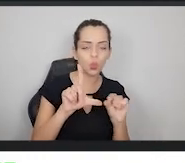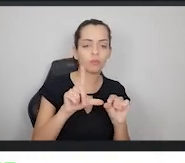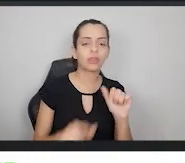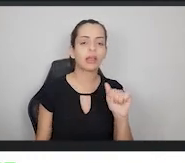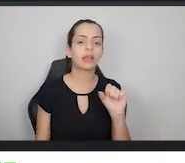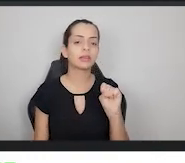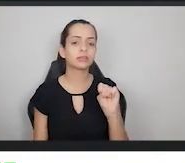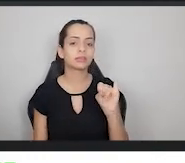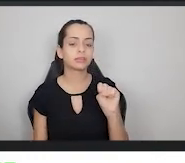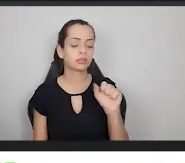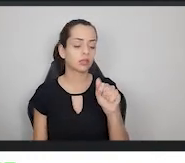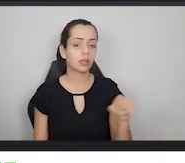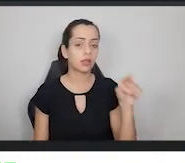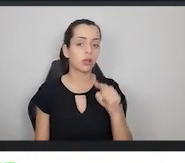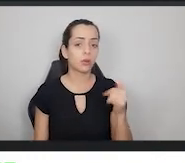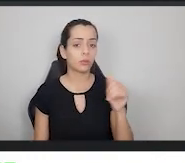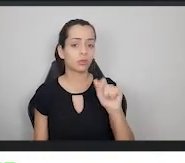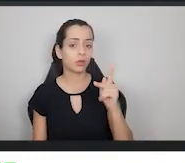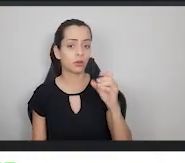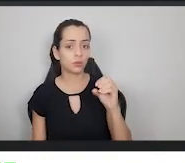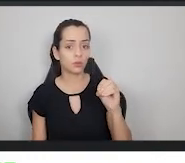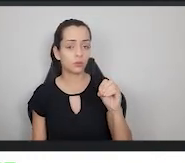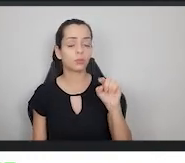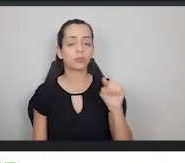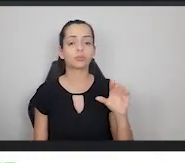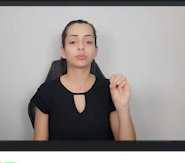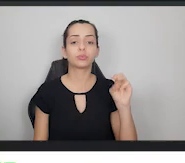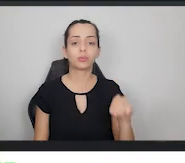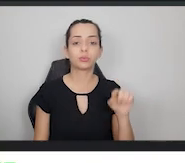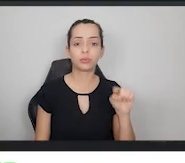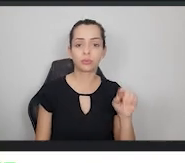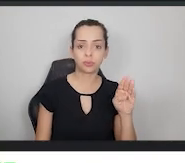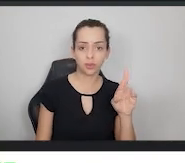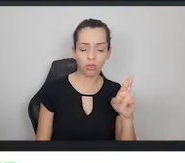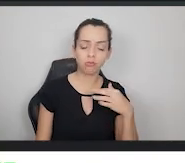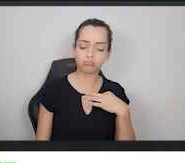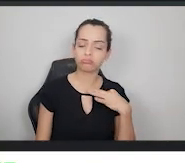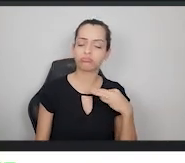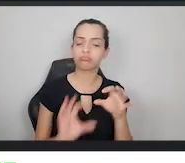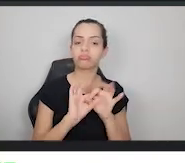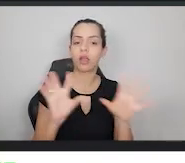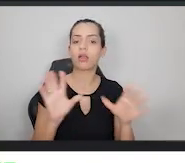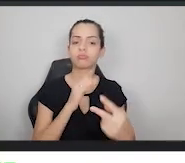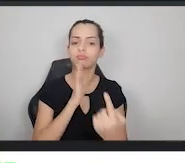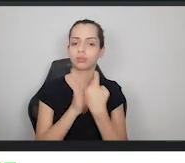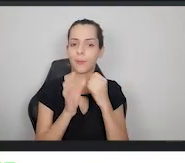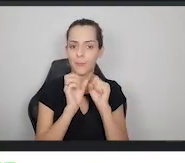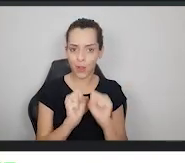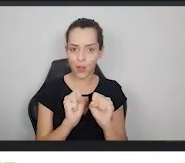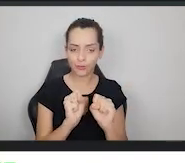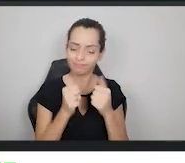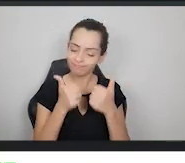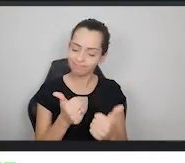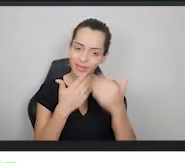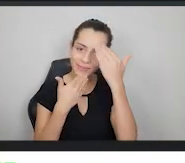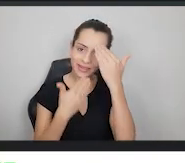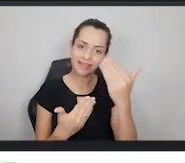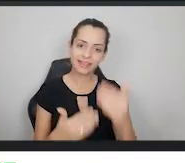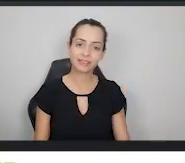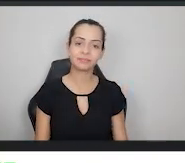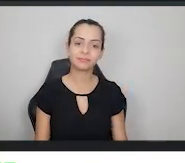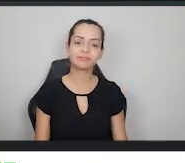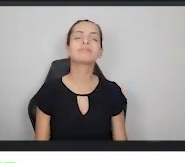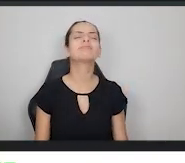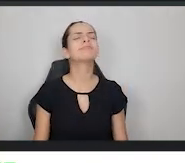tenha sido válido, né, proveitoso aí para vocês. Se alguém tiver alguma dúvida e quiser me mandar,